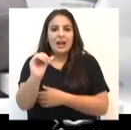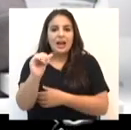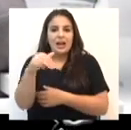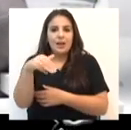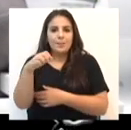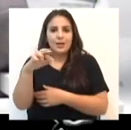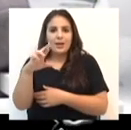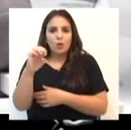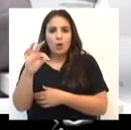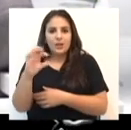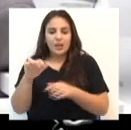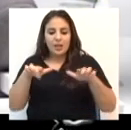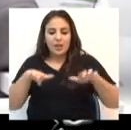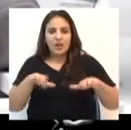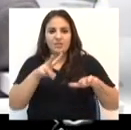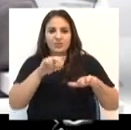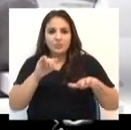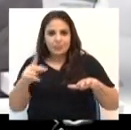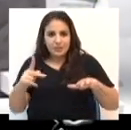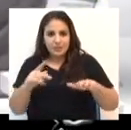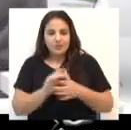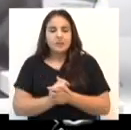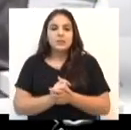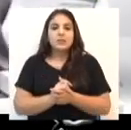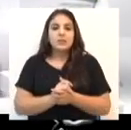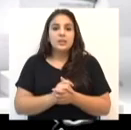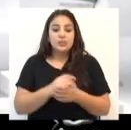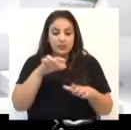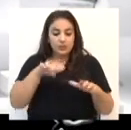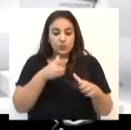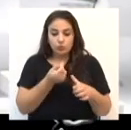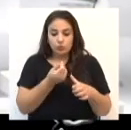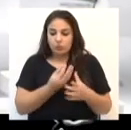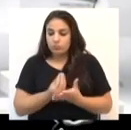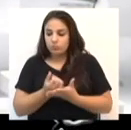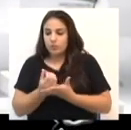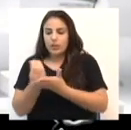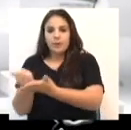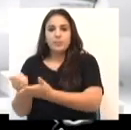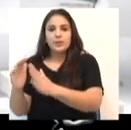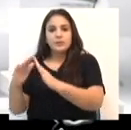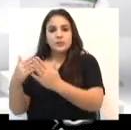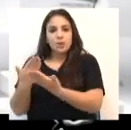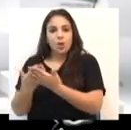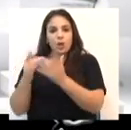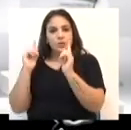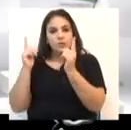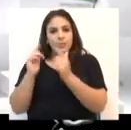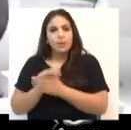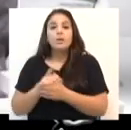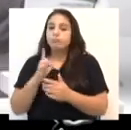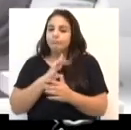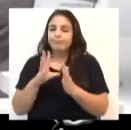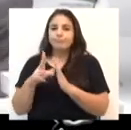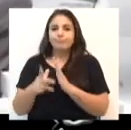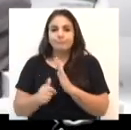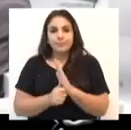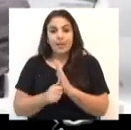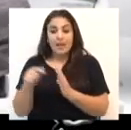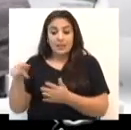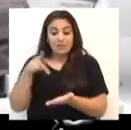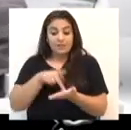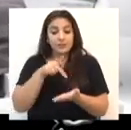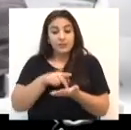repassado pelas escolas de samba, para as escolas de samba através do CDL, e o que foi,